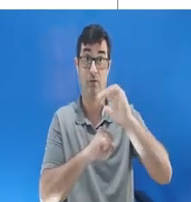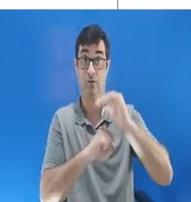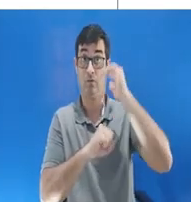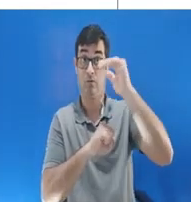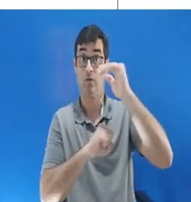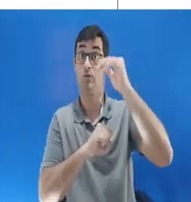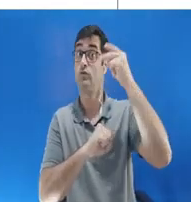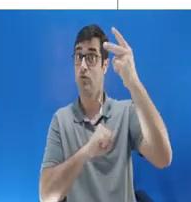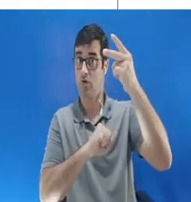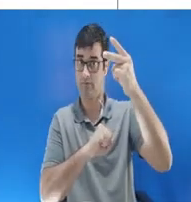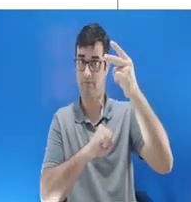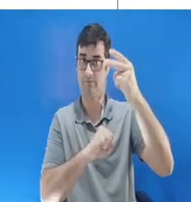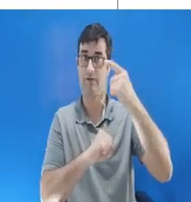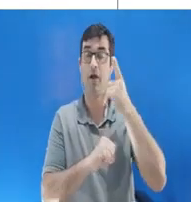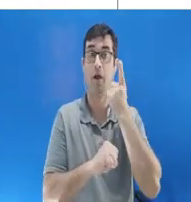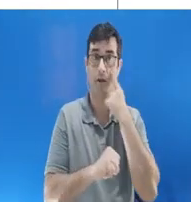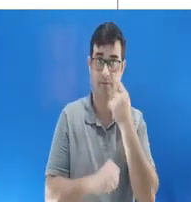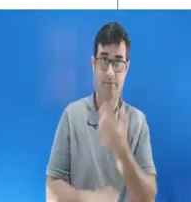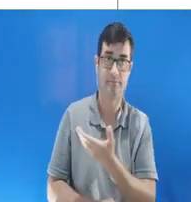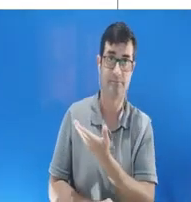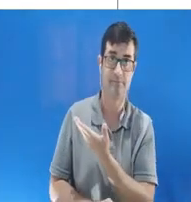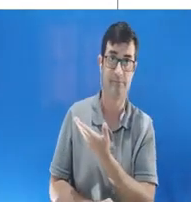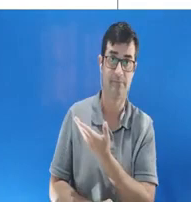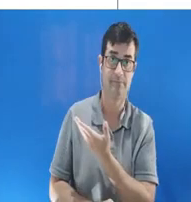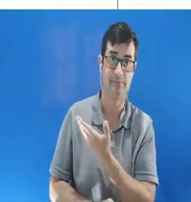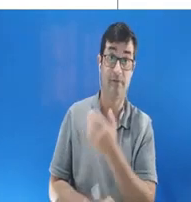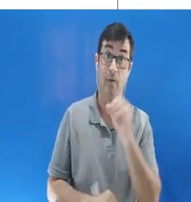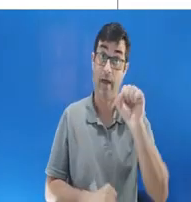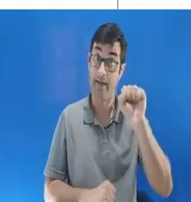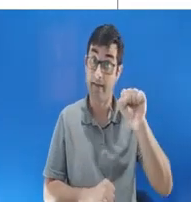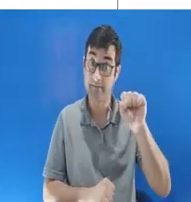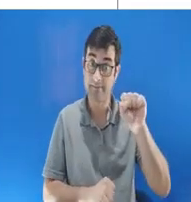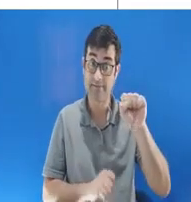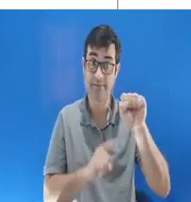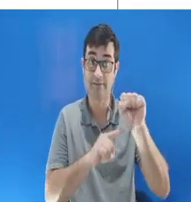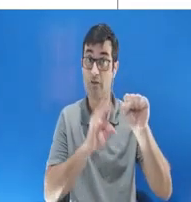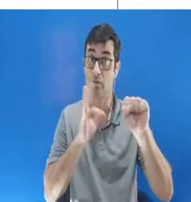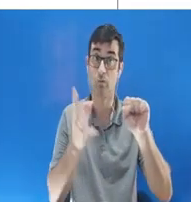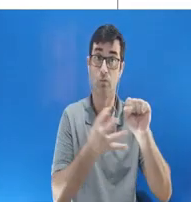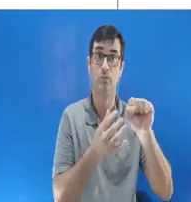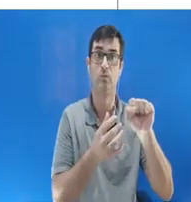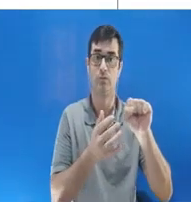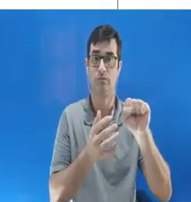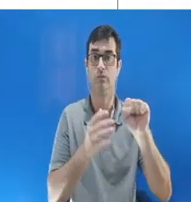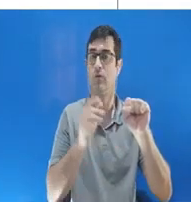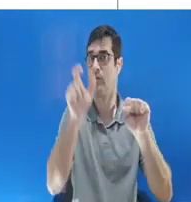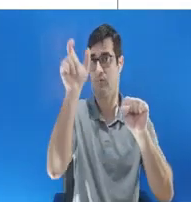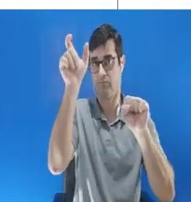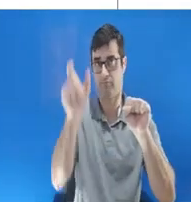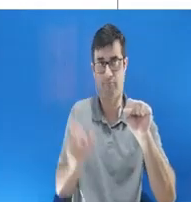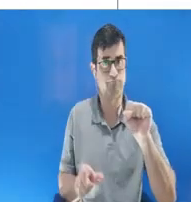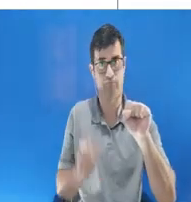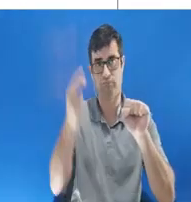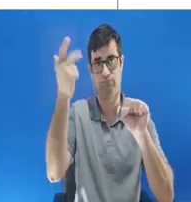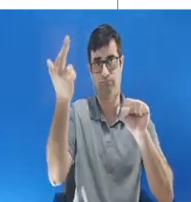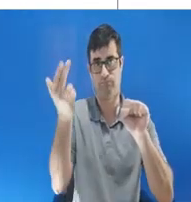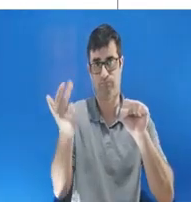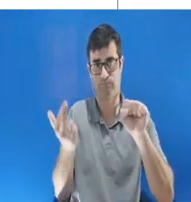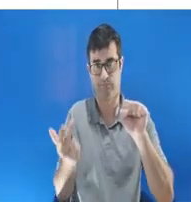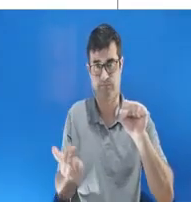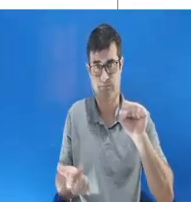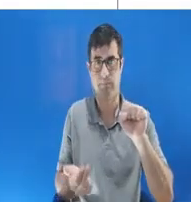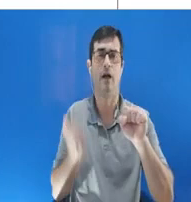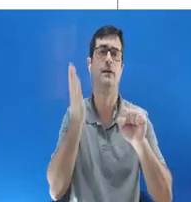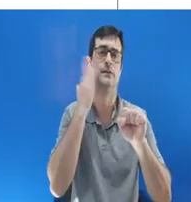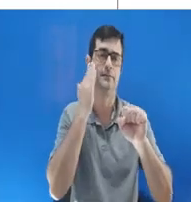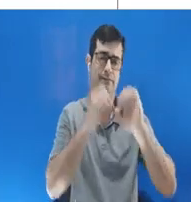blindagem dele, que é aqui o parâmetro S, para todos eles é o mesmo, né? A gente sabe que os